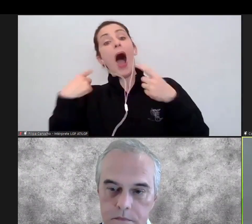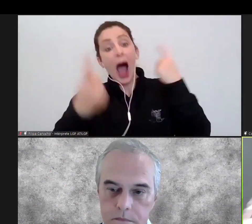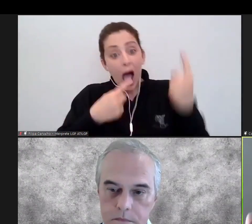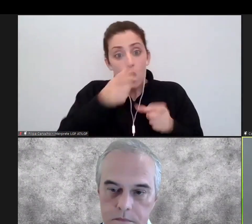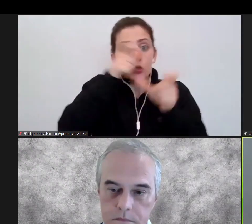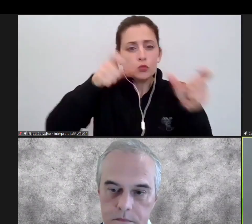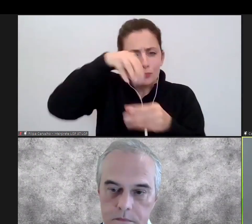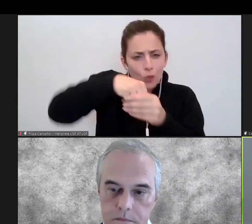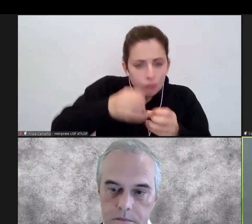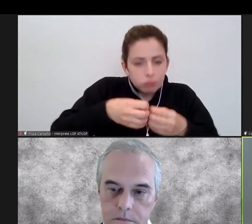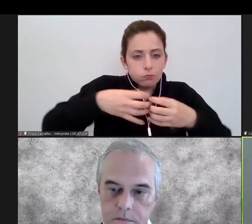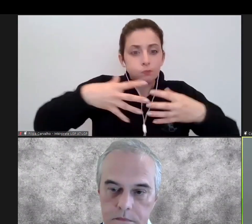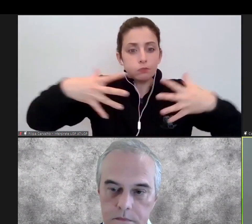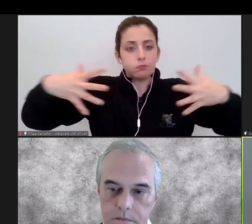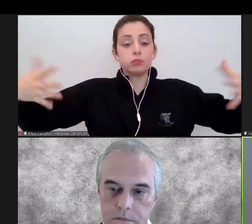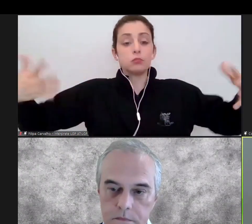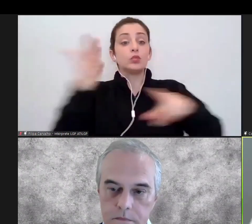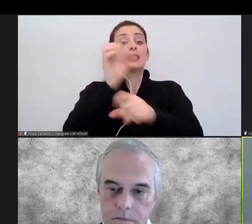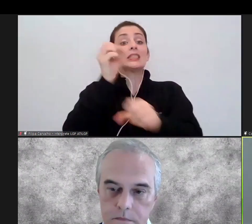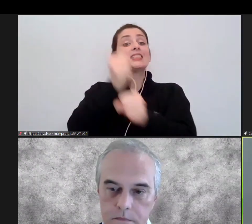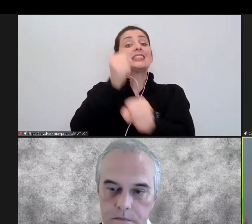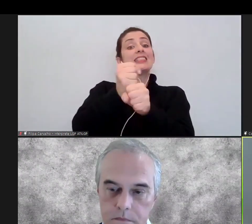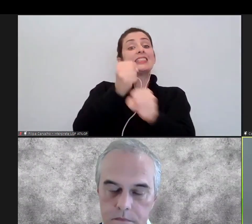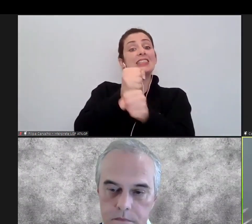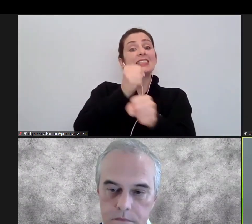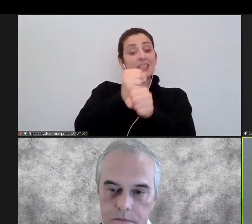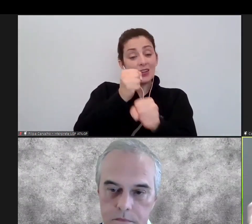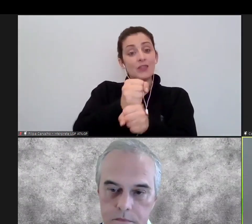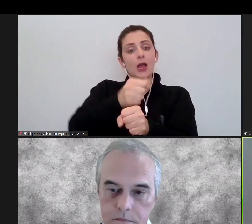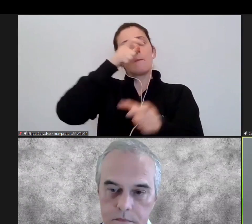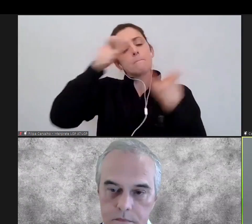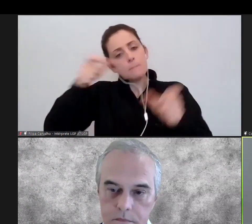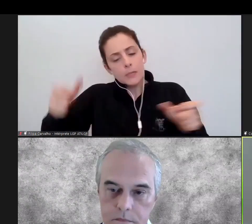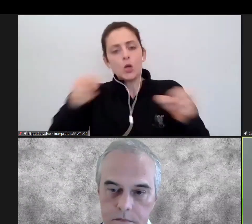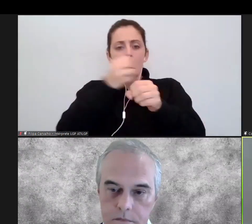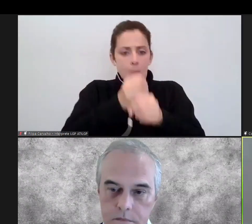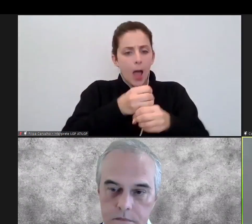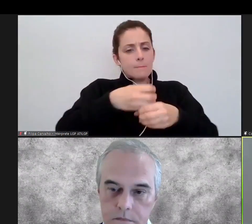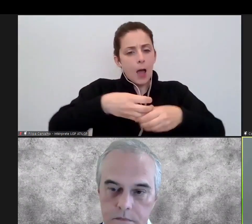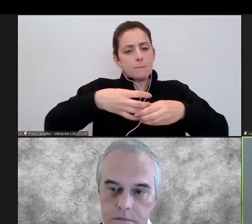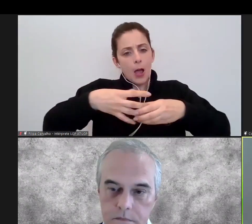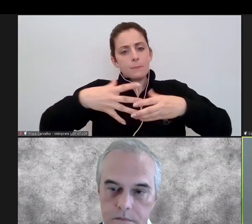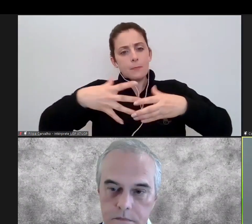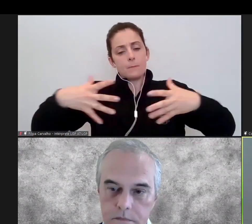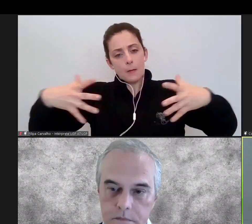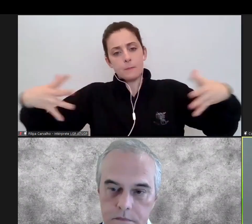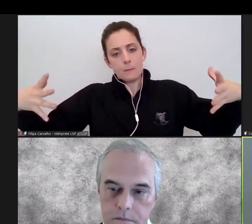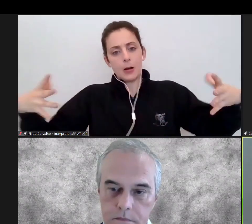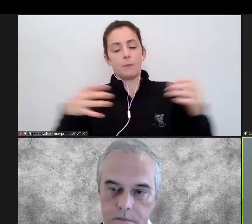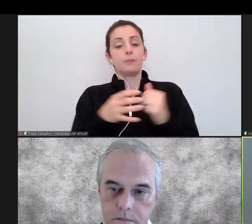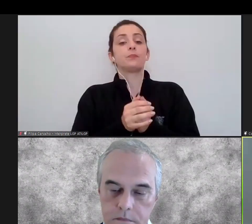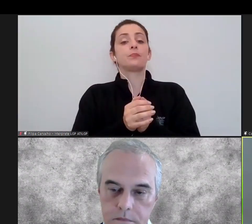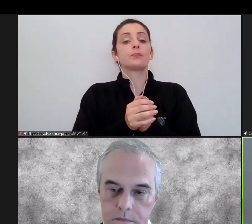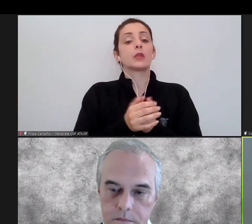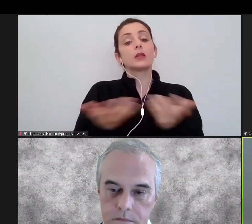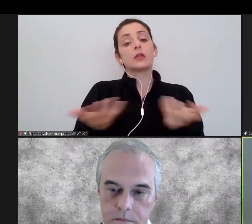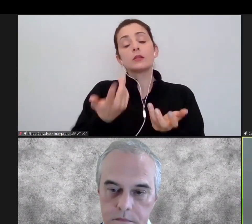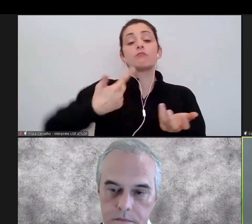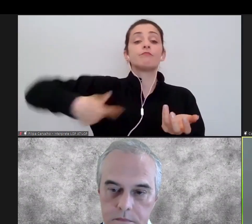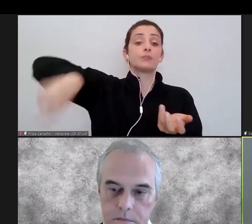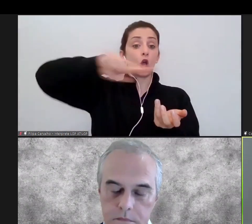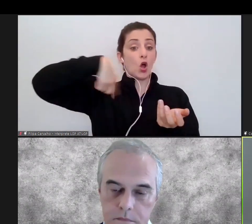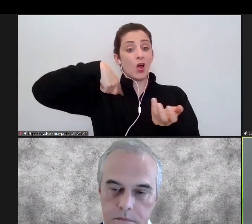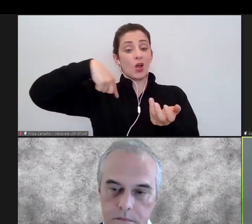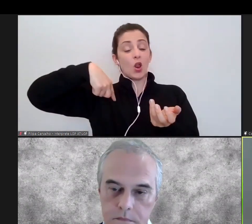exemplo, nas áreas dos serviços, cada vez mais procuram mais pessoas, não é? E, portanto, nós muitas das vezes o